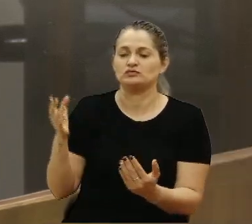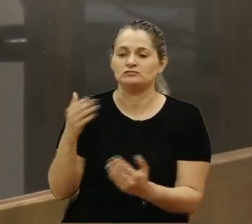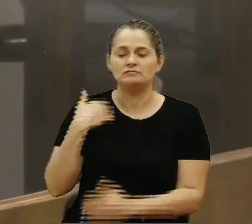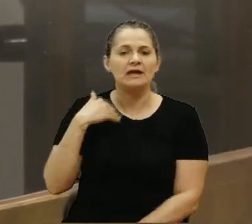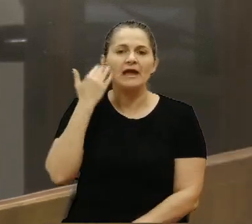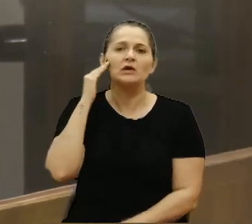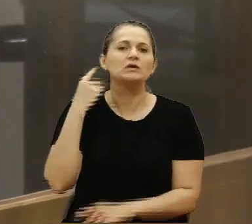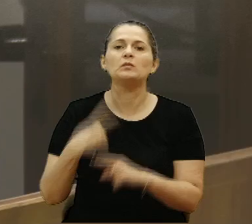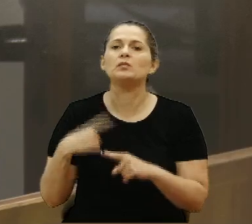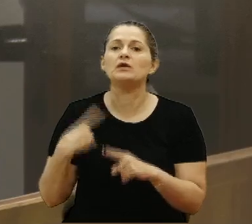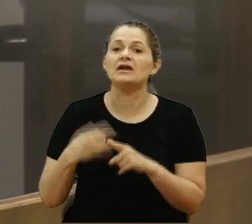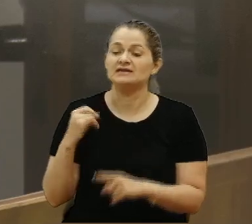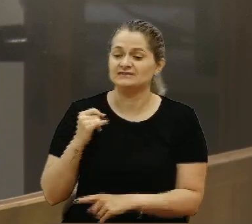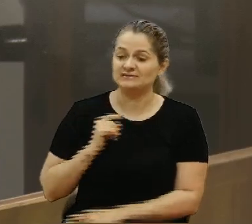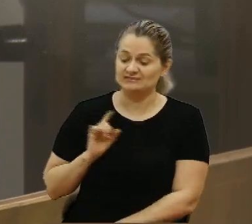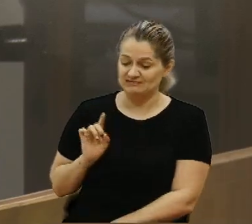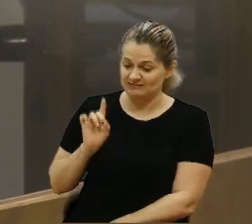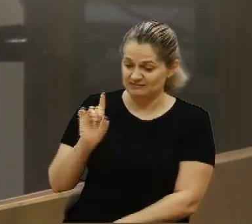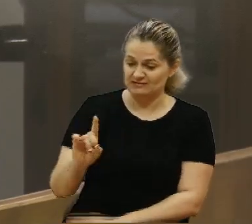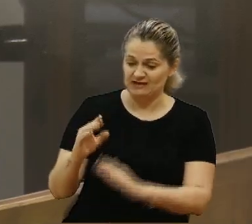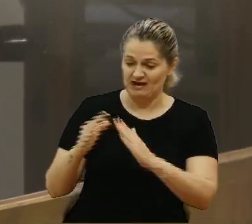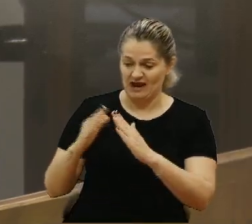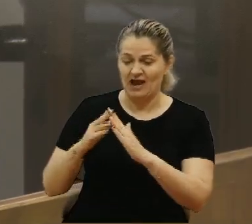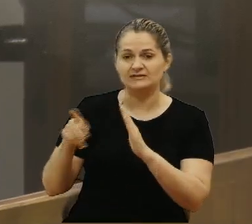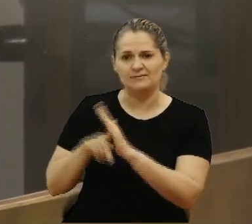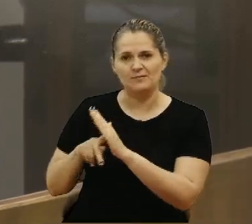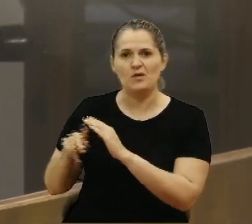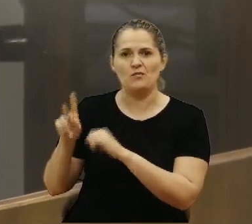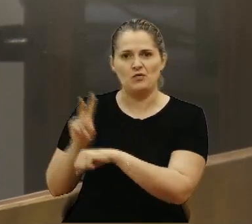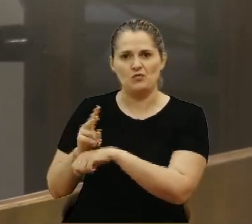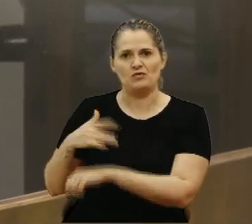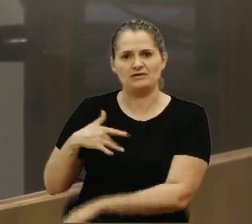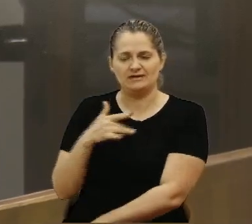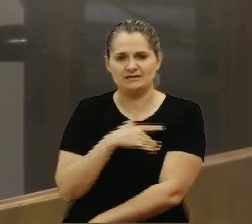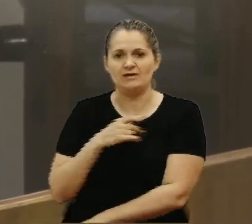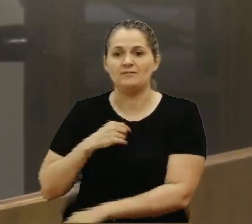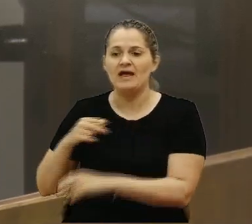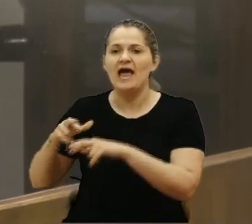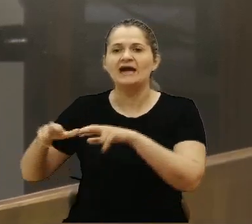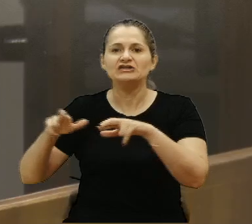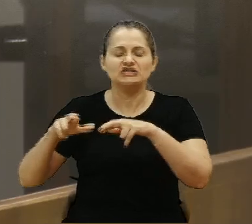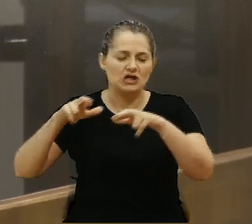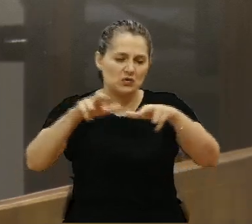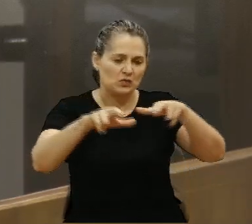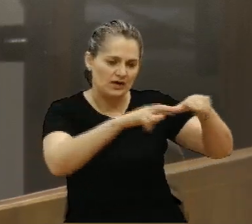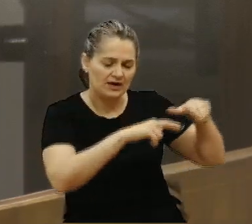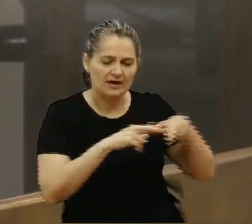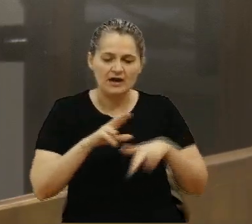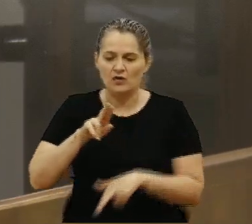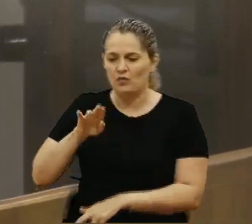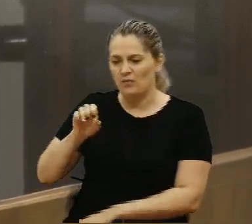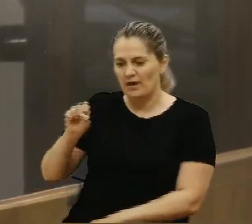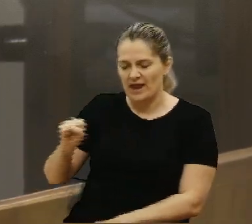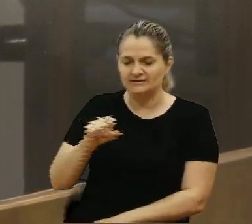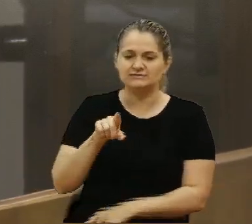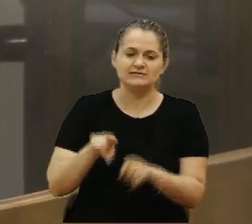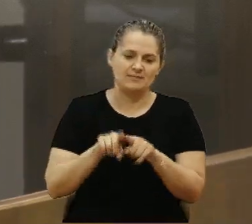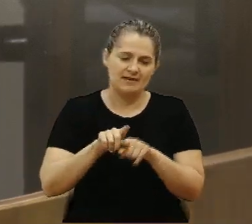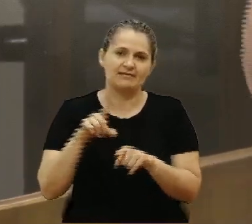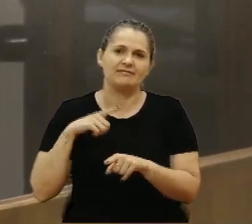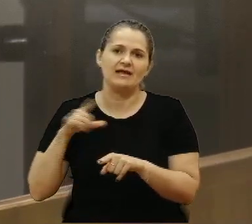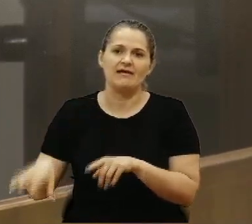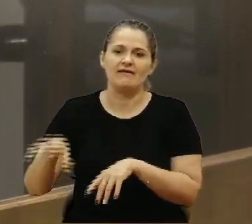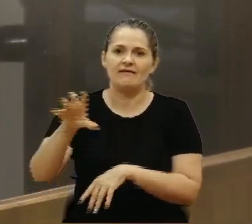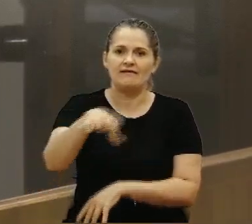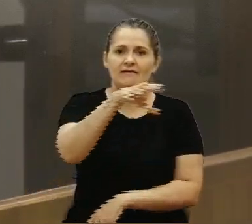se os agentes comunitários de saúde são por região, os agentes de endemia têm que estar lá por região, as UBS estão lá na região, era lá por